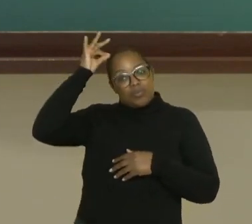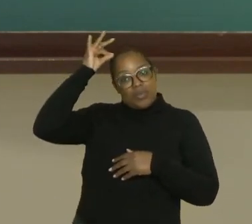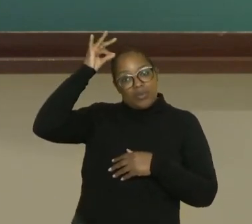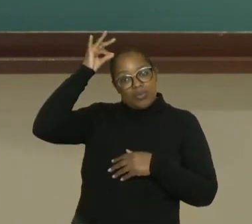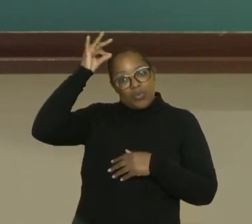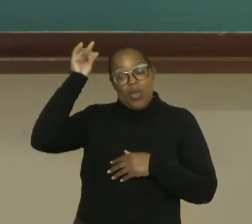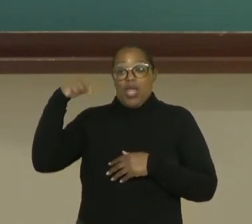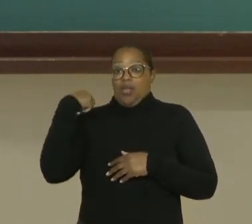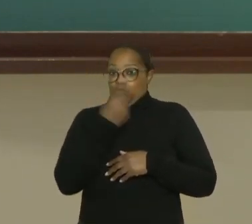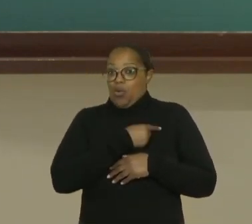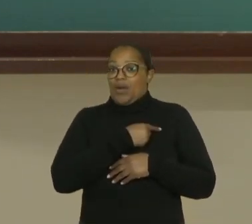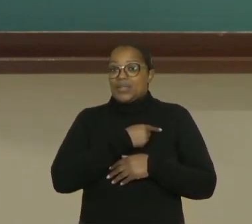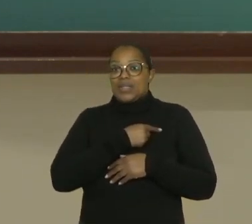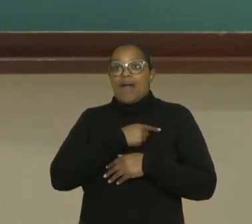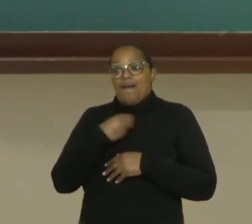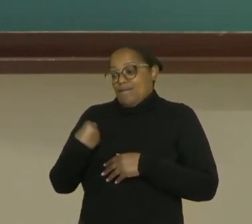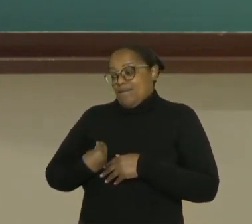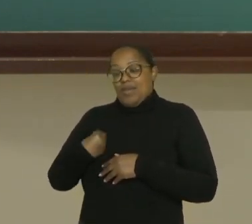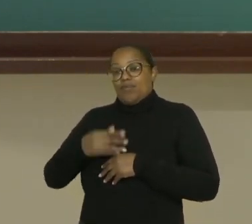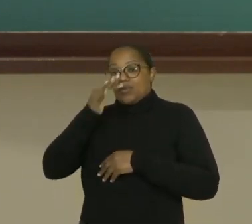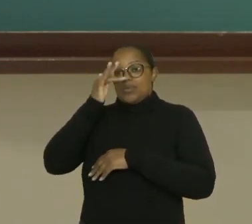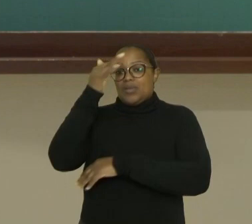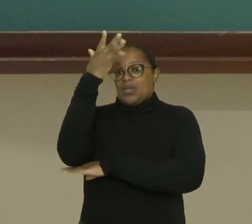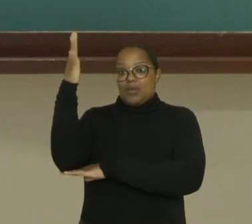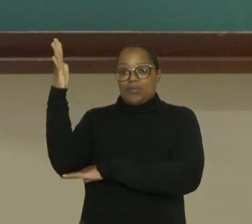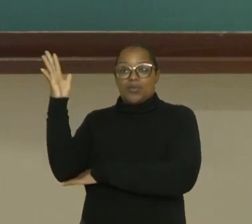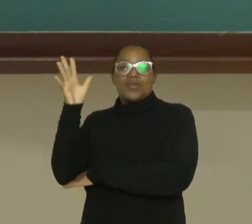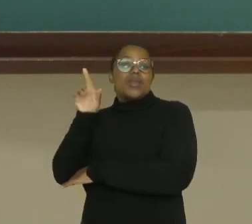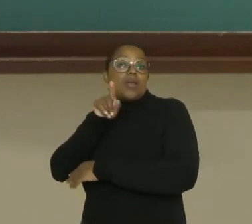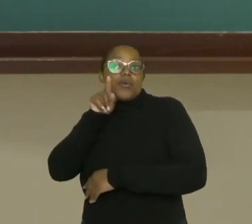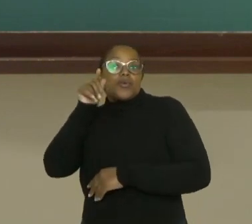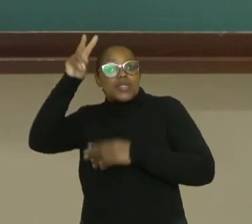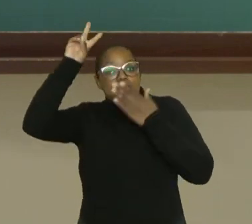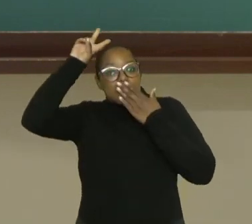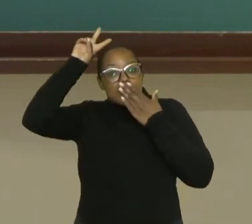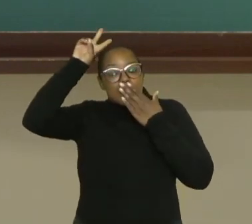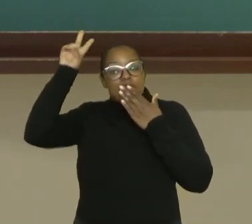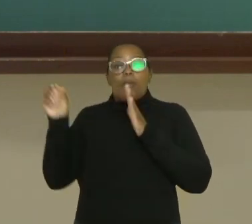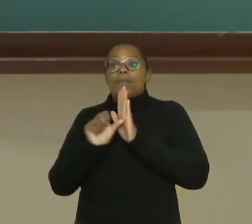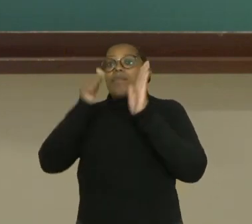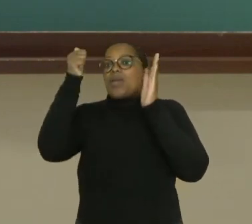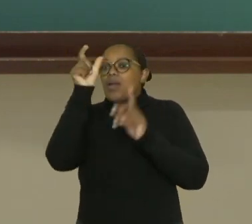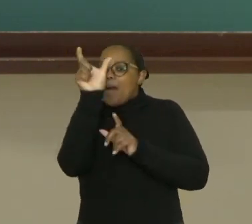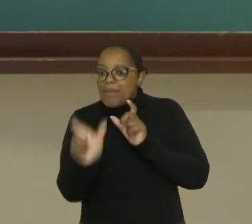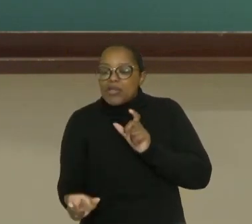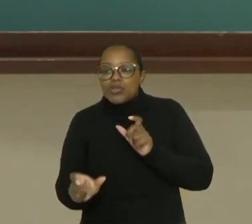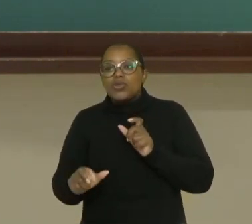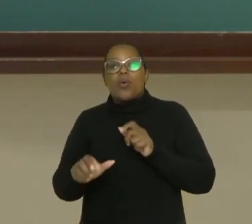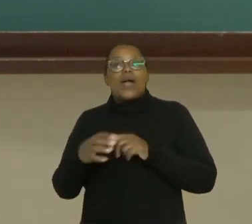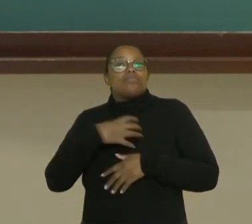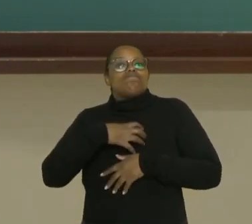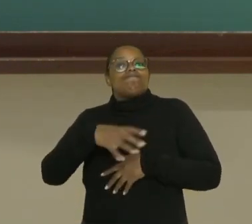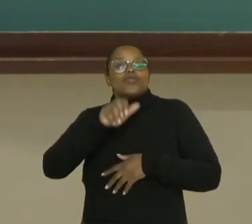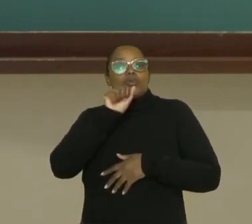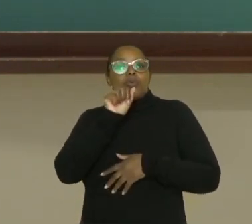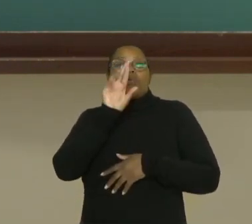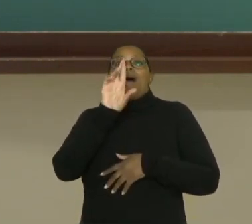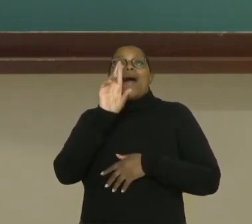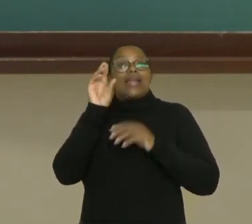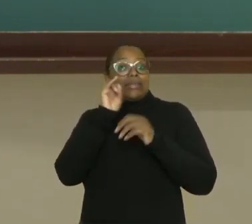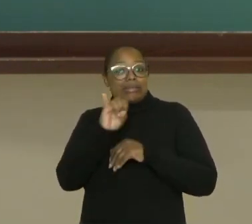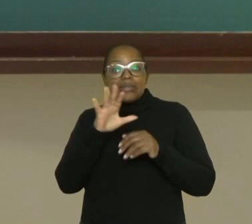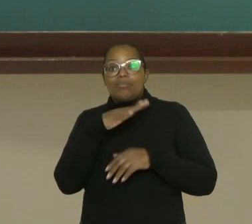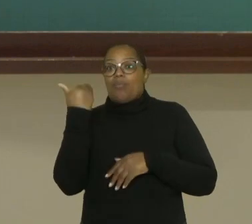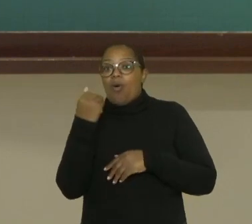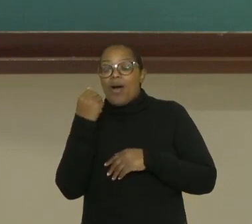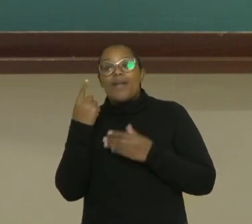Para eles, o primeiro ancestral respirou o sopro do ar e assim como voltará para o ar. Para eles,